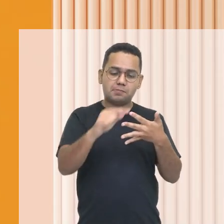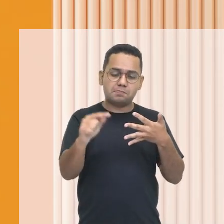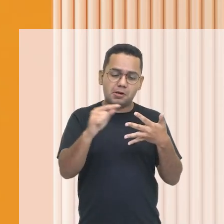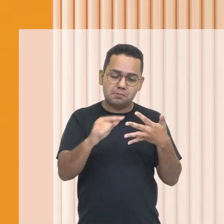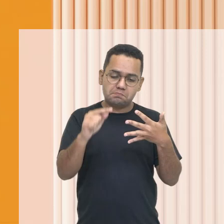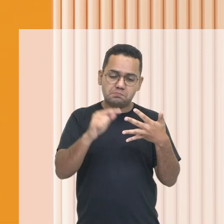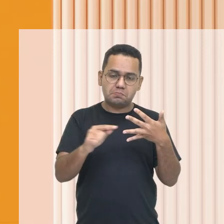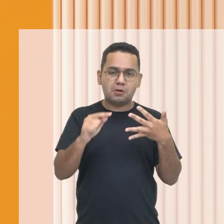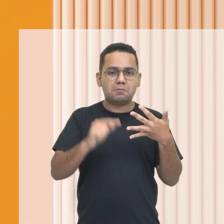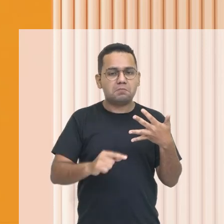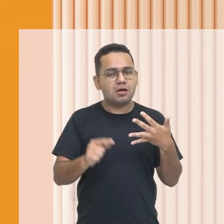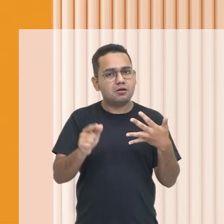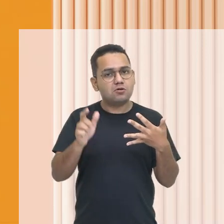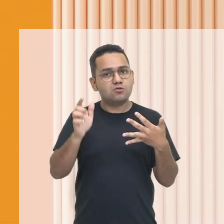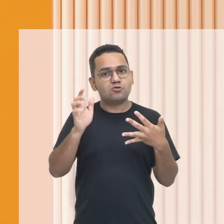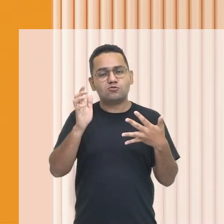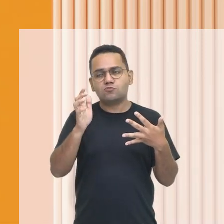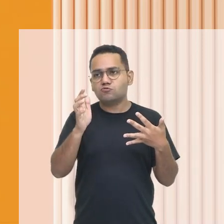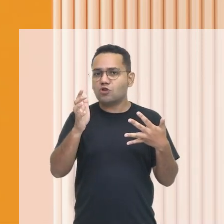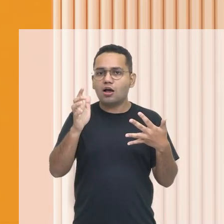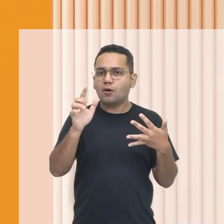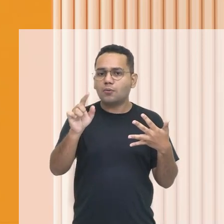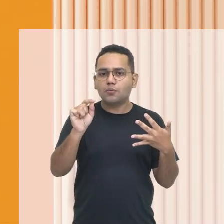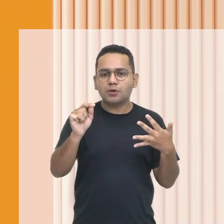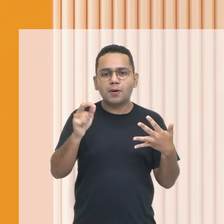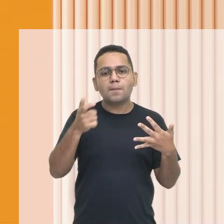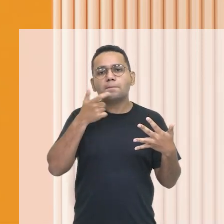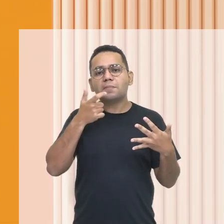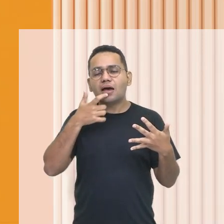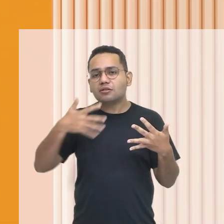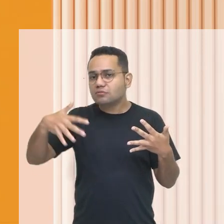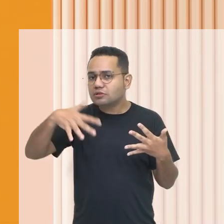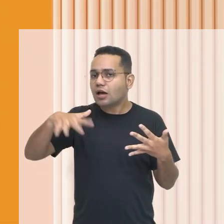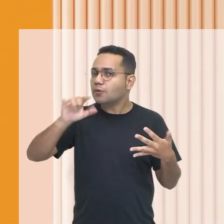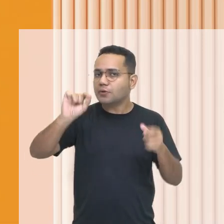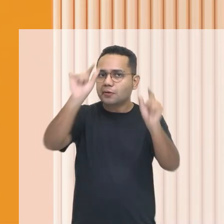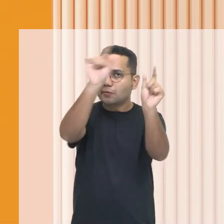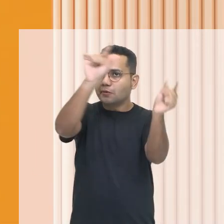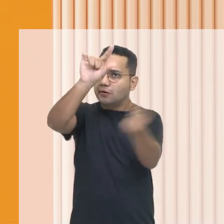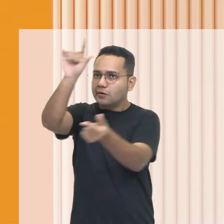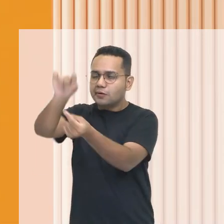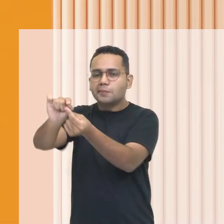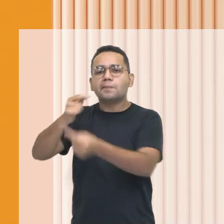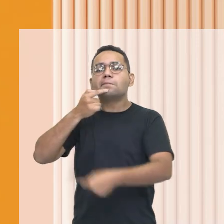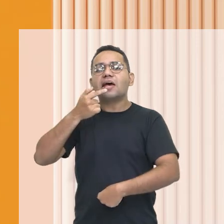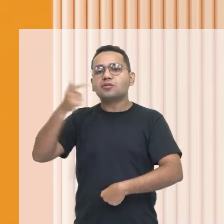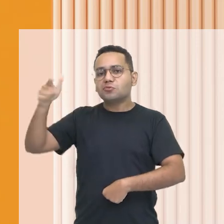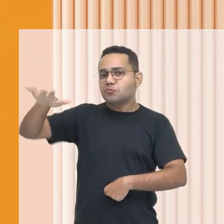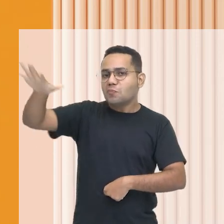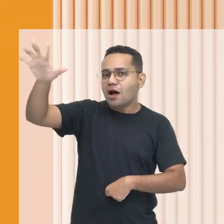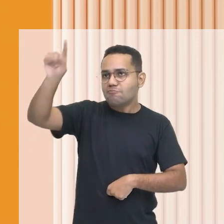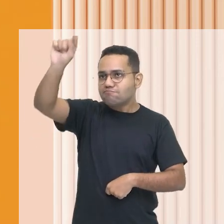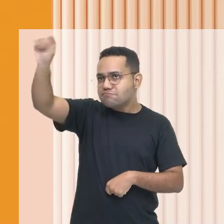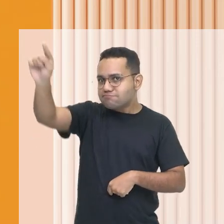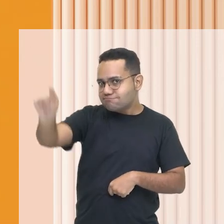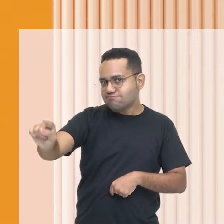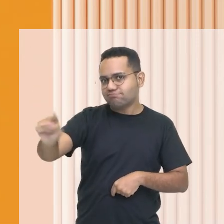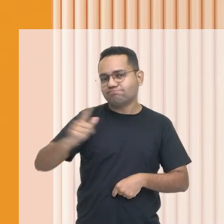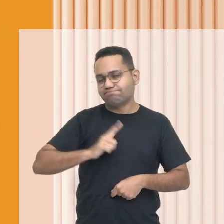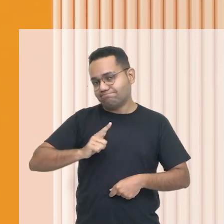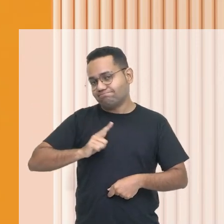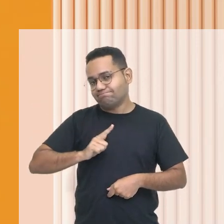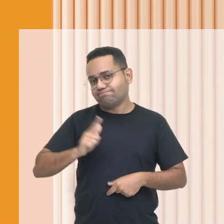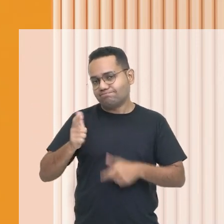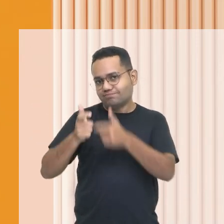acontecendo muito próximos aonde? Ao litoral brasileiro. Afinal de contas, estávamos